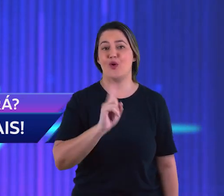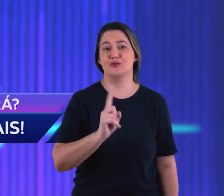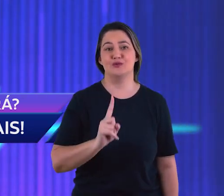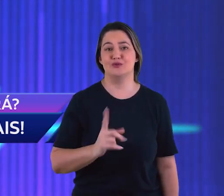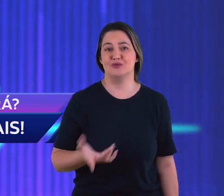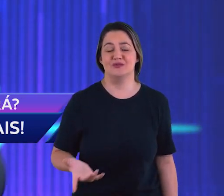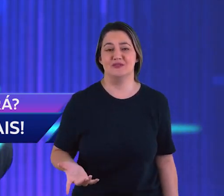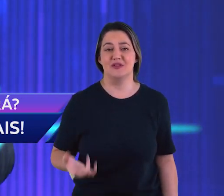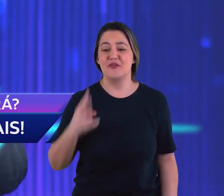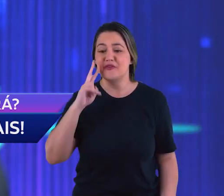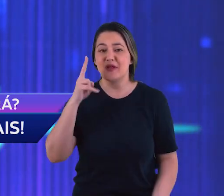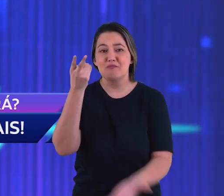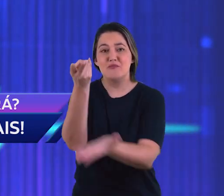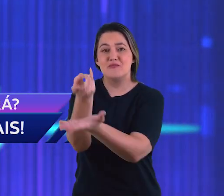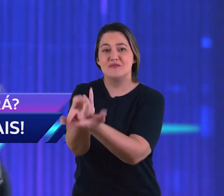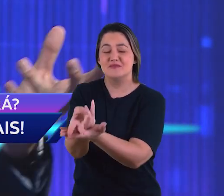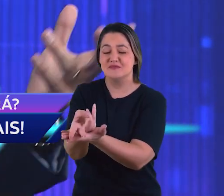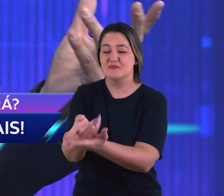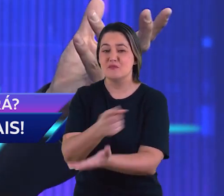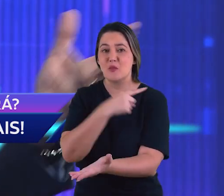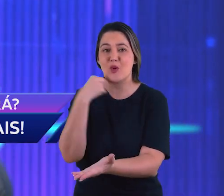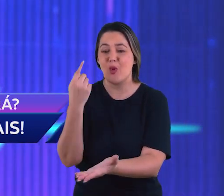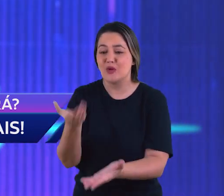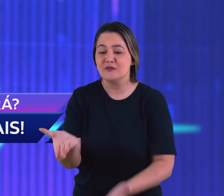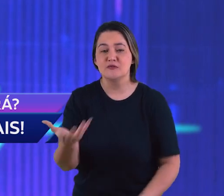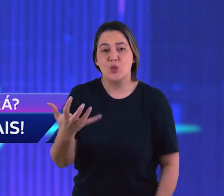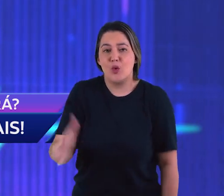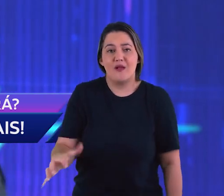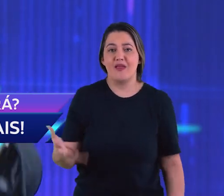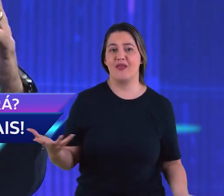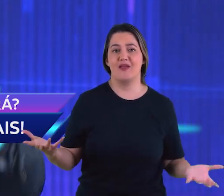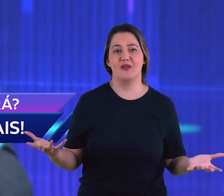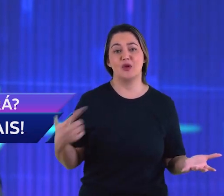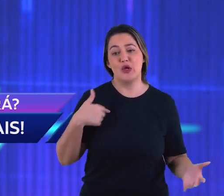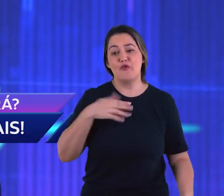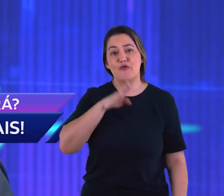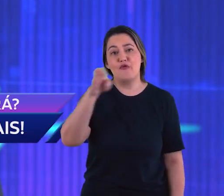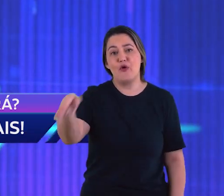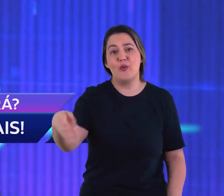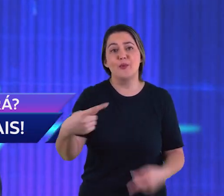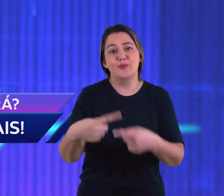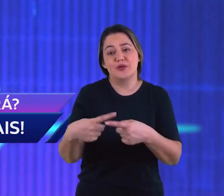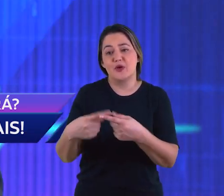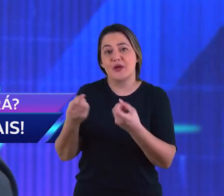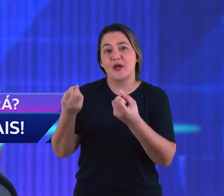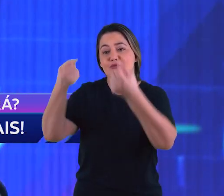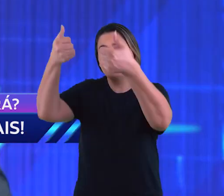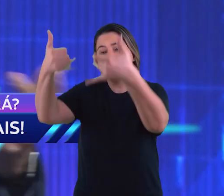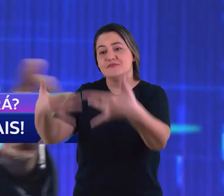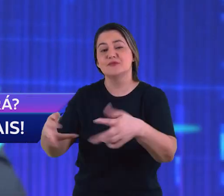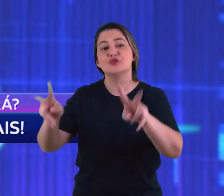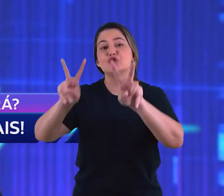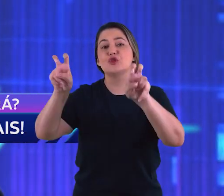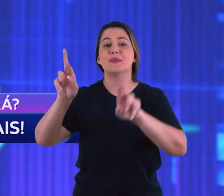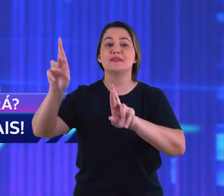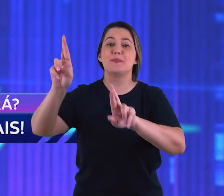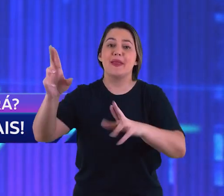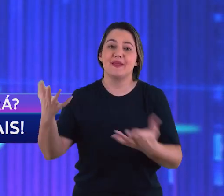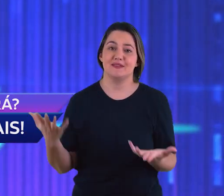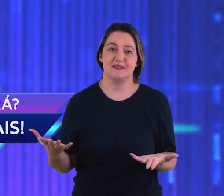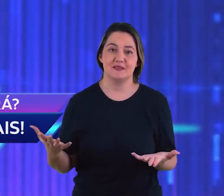que eu gosto de estar lá? Você acha que eu queria estar lá? De forma alguma. Eu não gosto de ir lá. Eu vou porque preciso e não porque